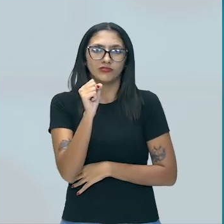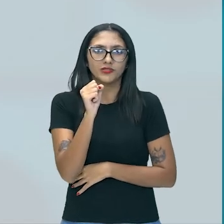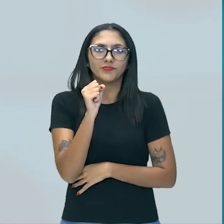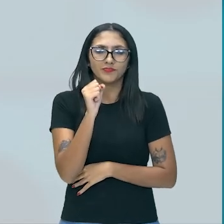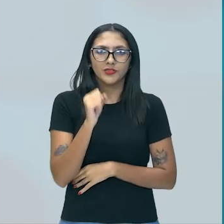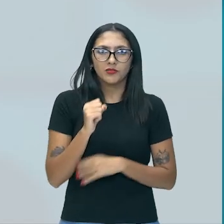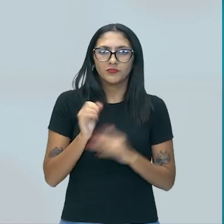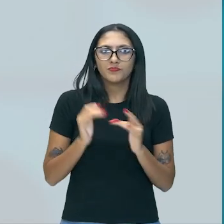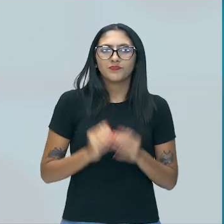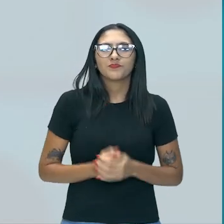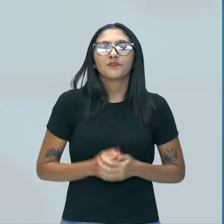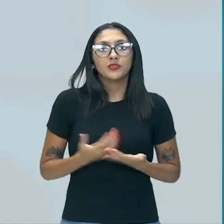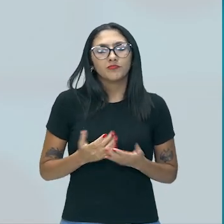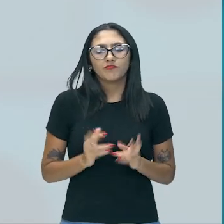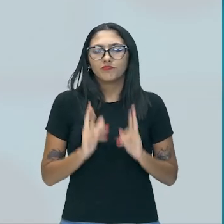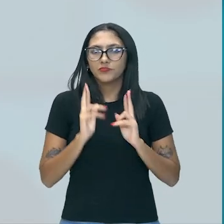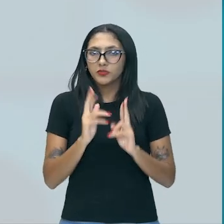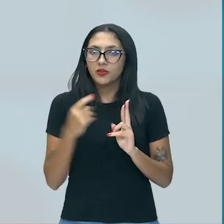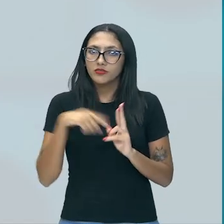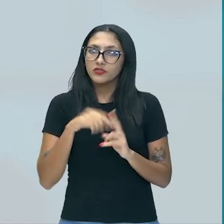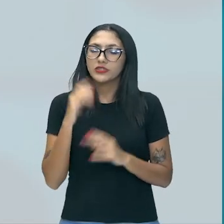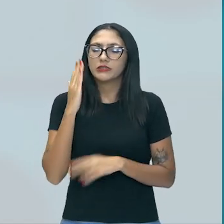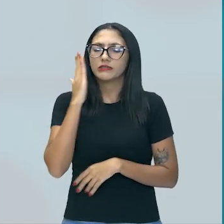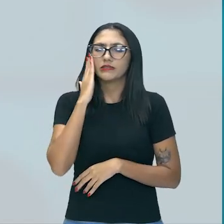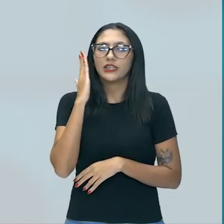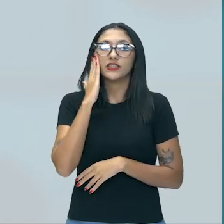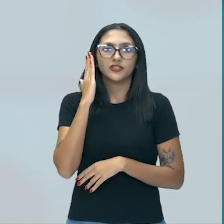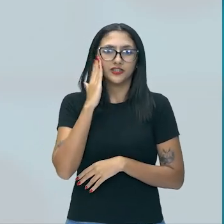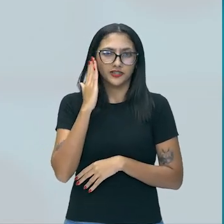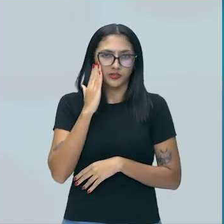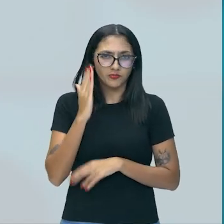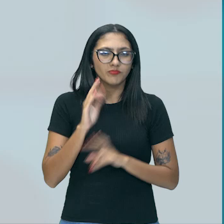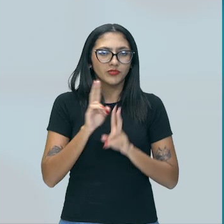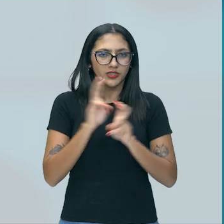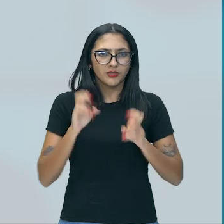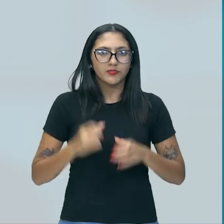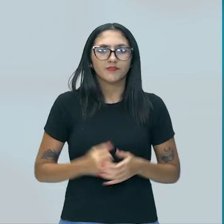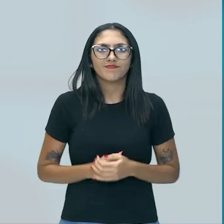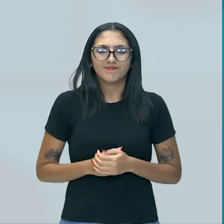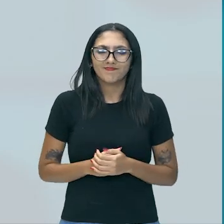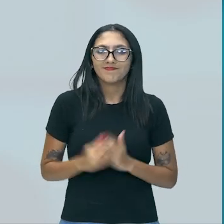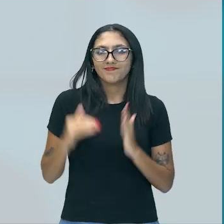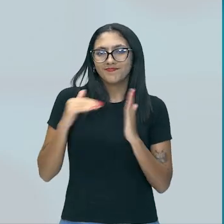partida. Então, espero que vocês tenham entendido, né, e até